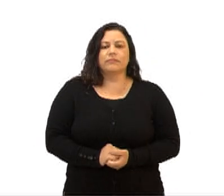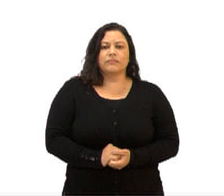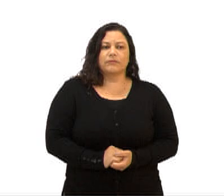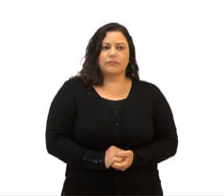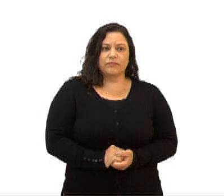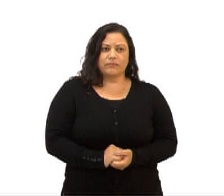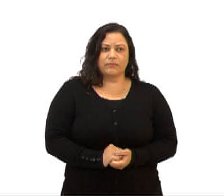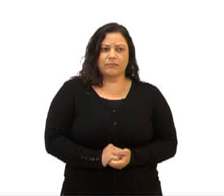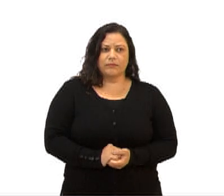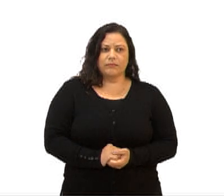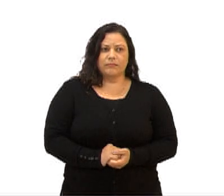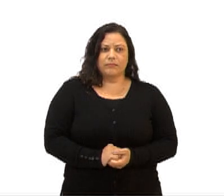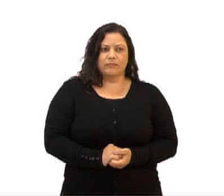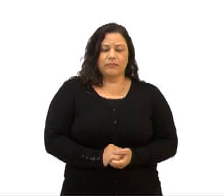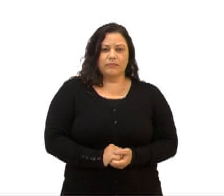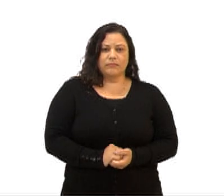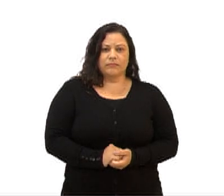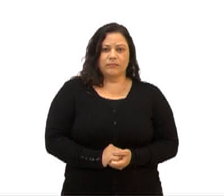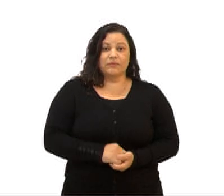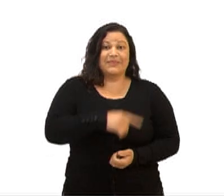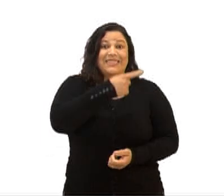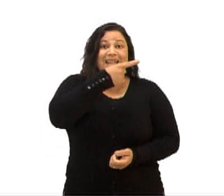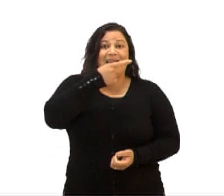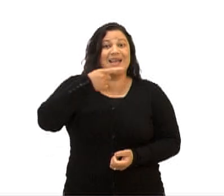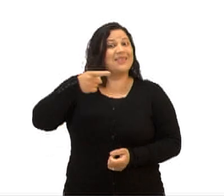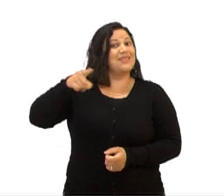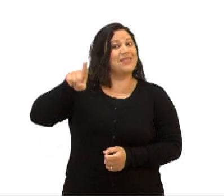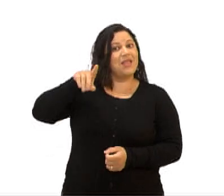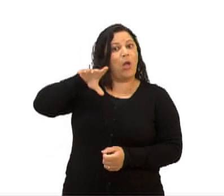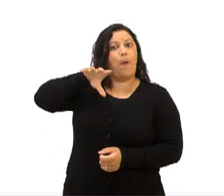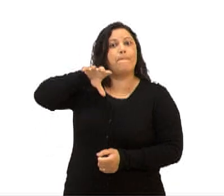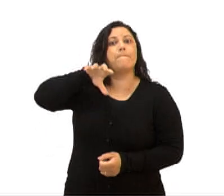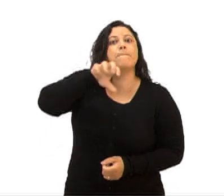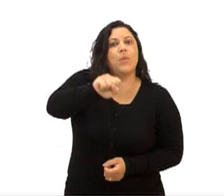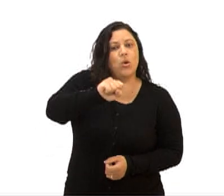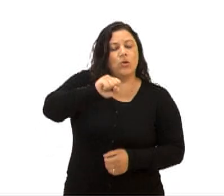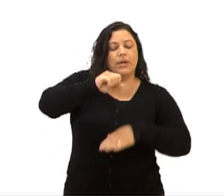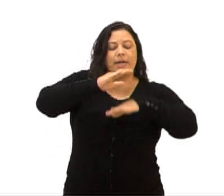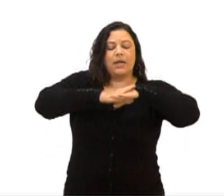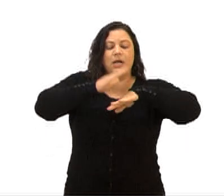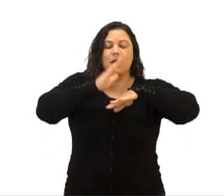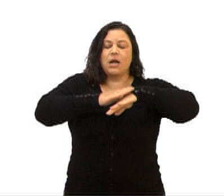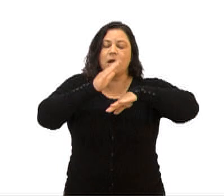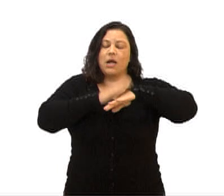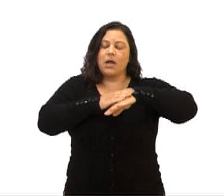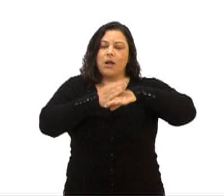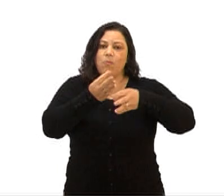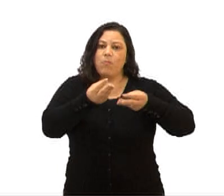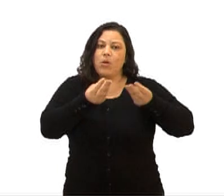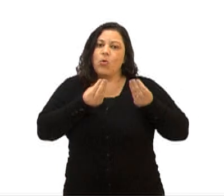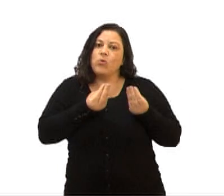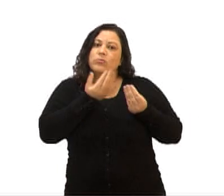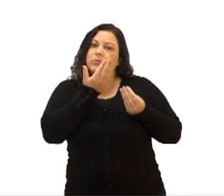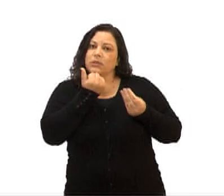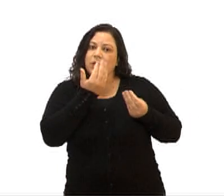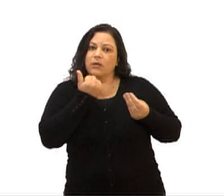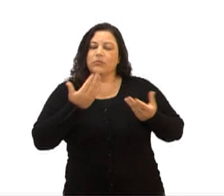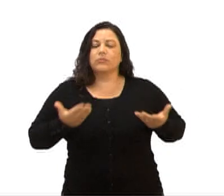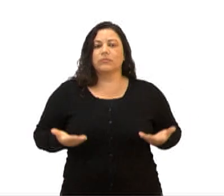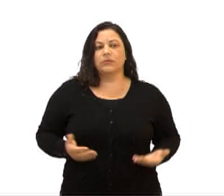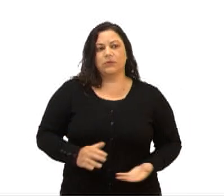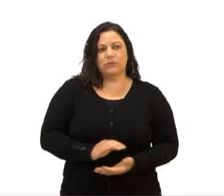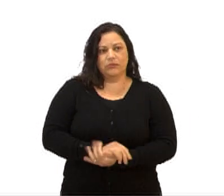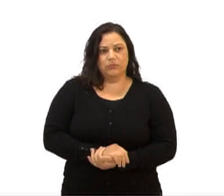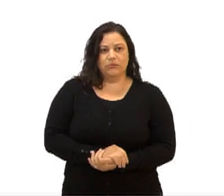you. Não morda a mão que te alimenta, tá? O que alimenta você. Don't act